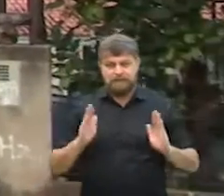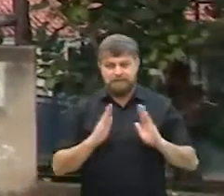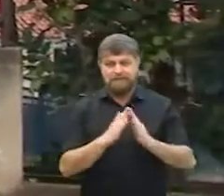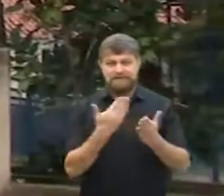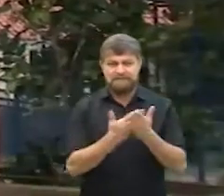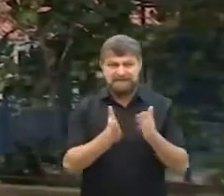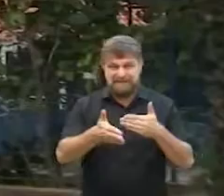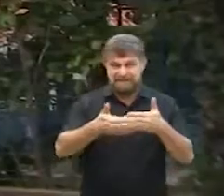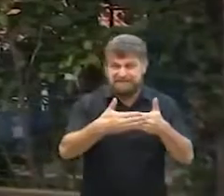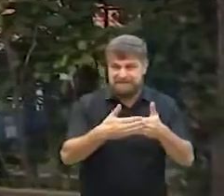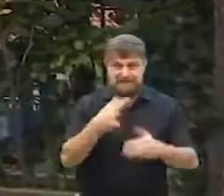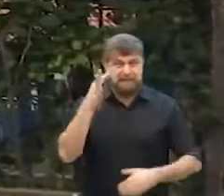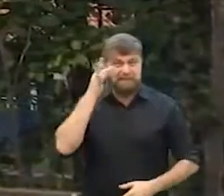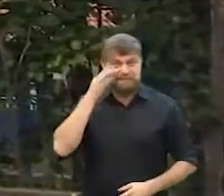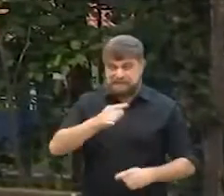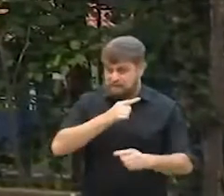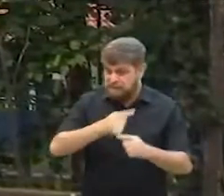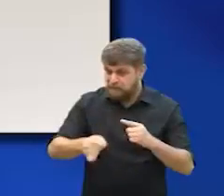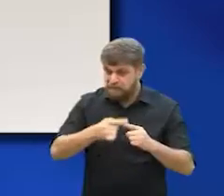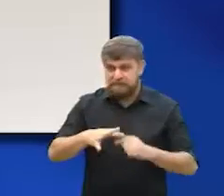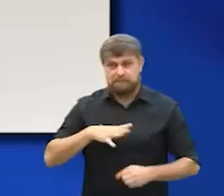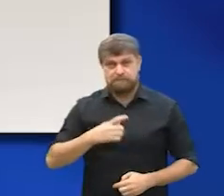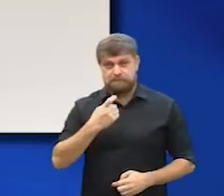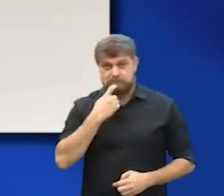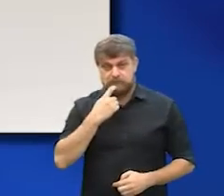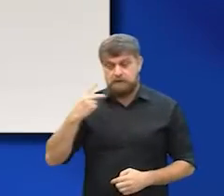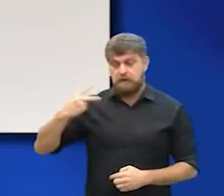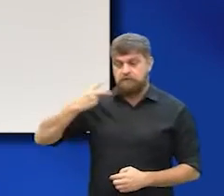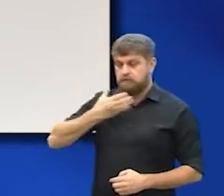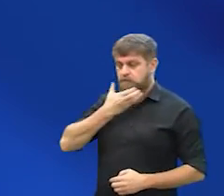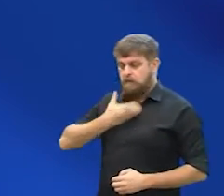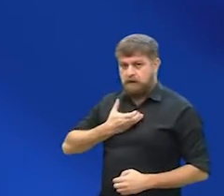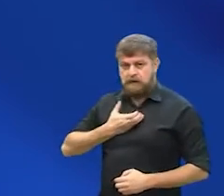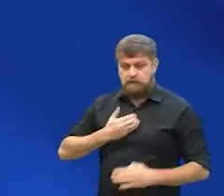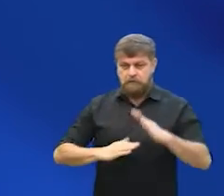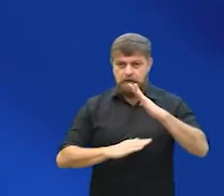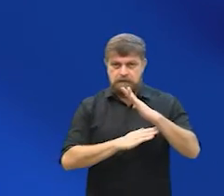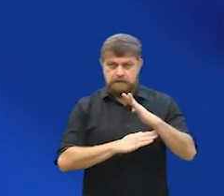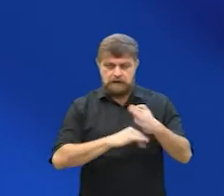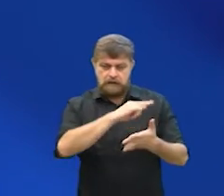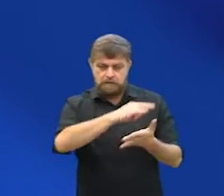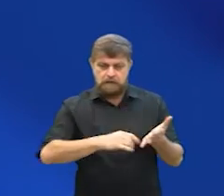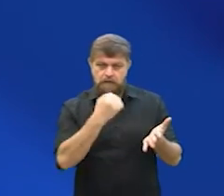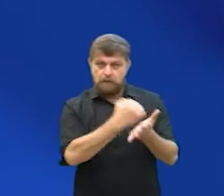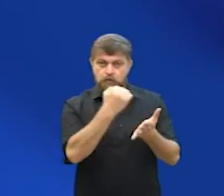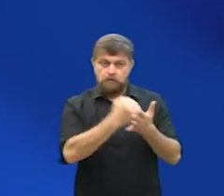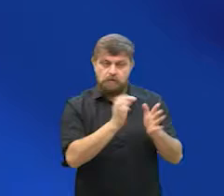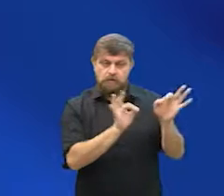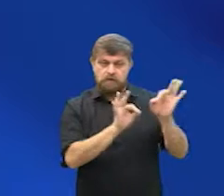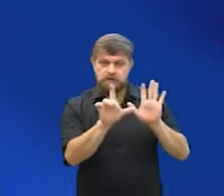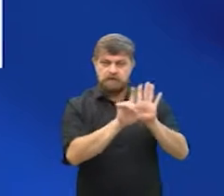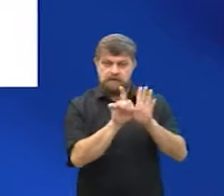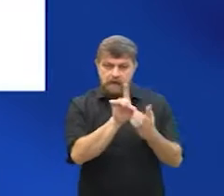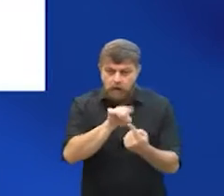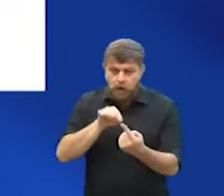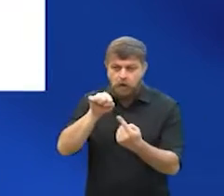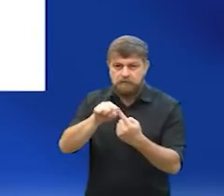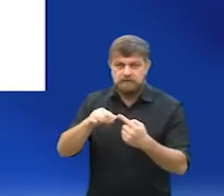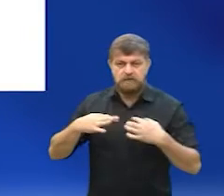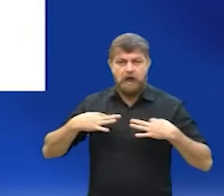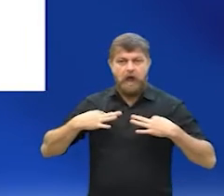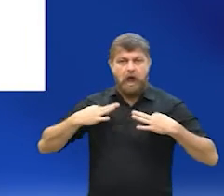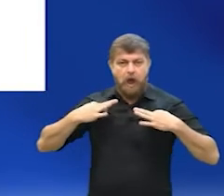Enquanto as aulas presenciais não voltam em Campinas, o vereador Carmo Luiz protocolou na Câmara um projeto de lei para